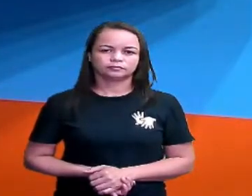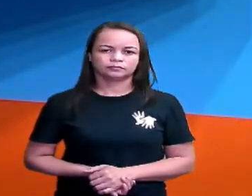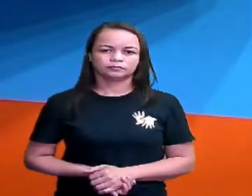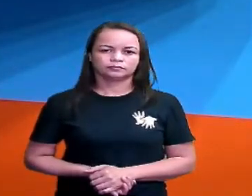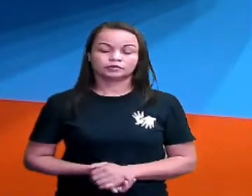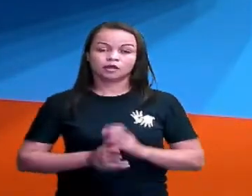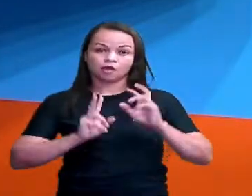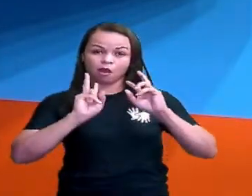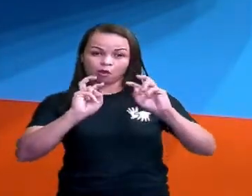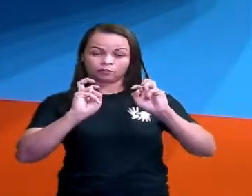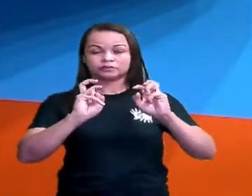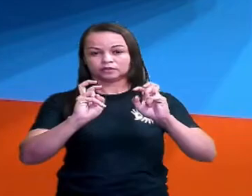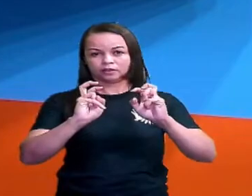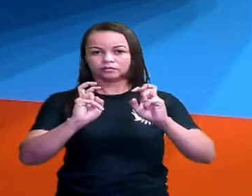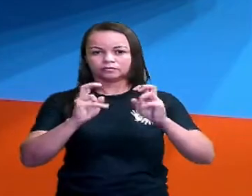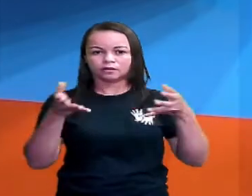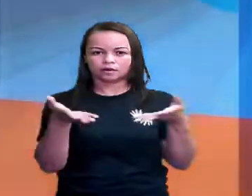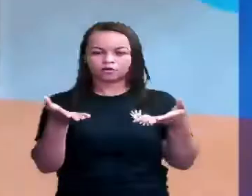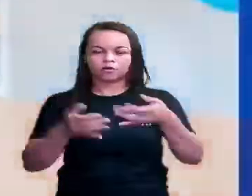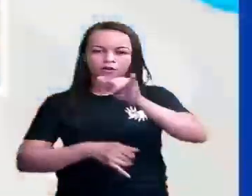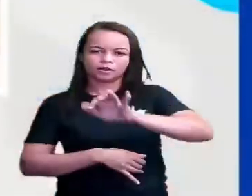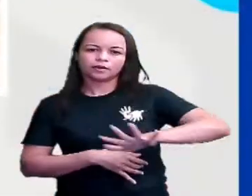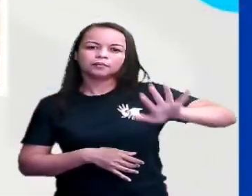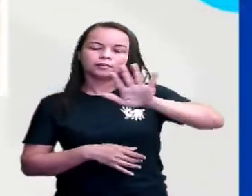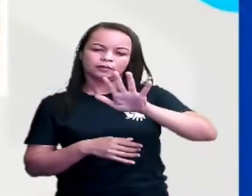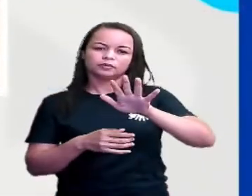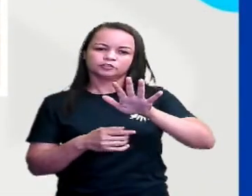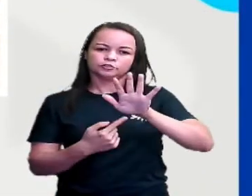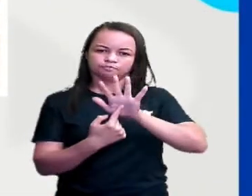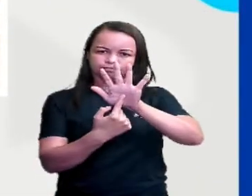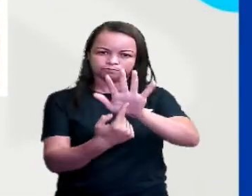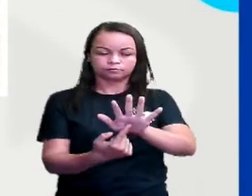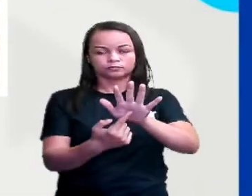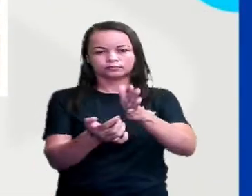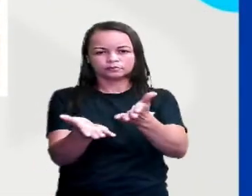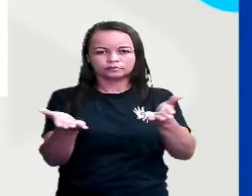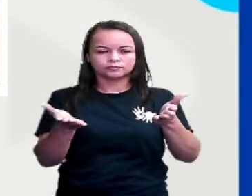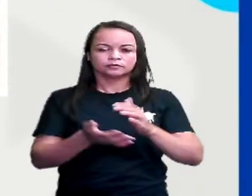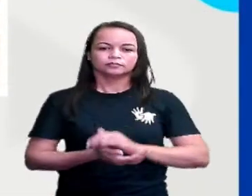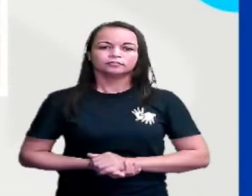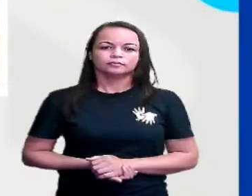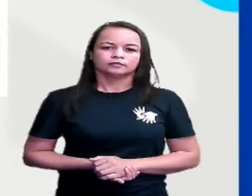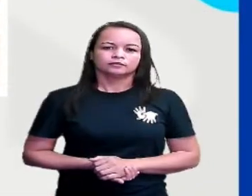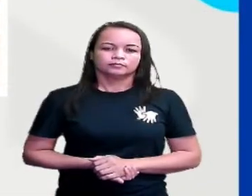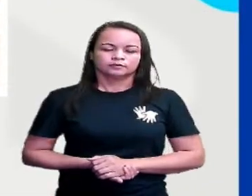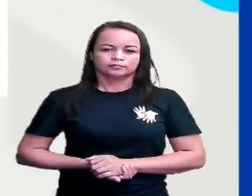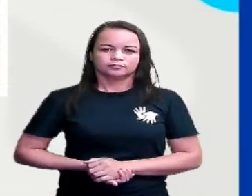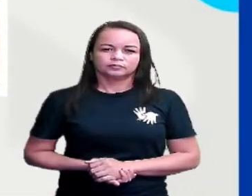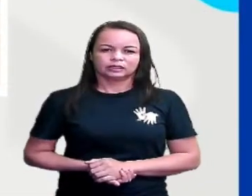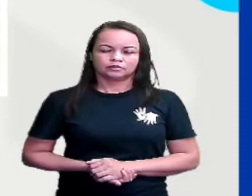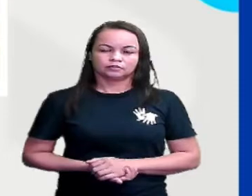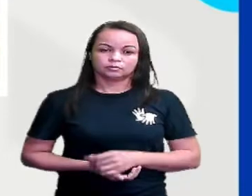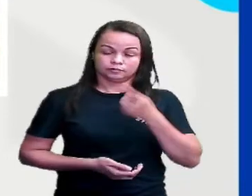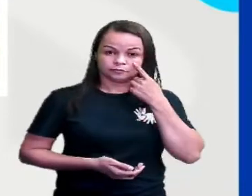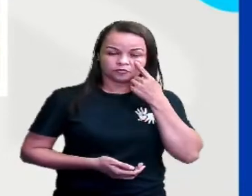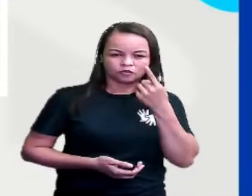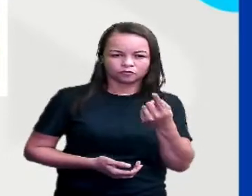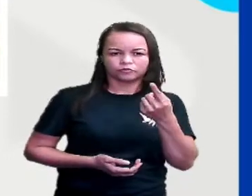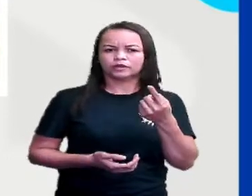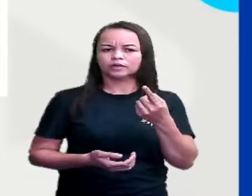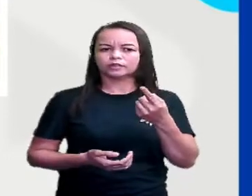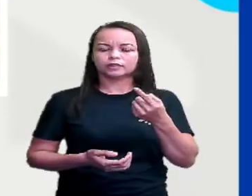Vamos observar agora as imagens que estão projetadas e vamos ver que as plantas elas vão